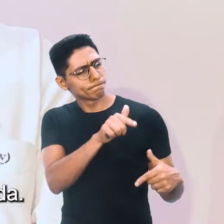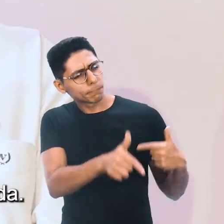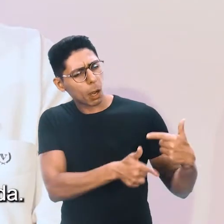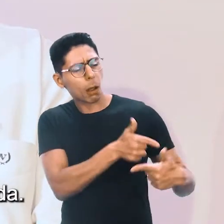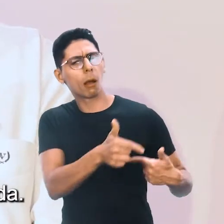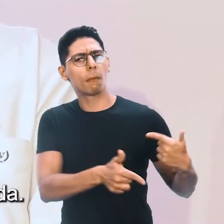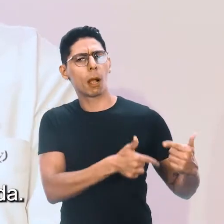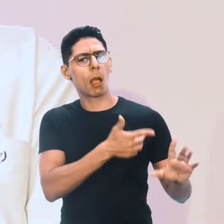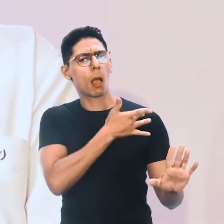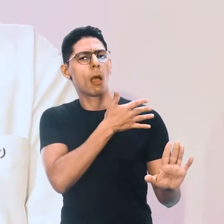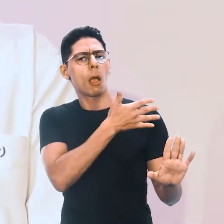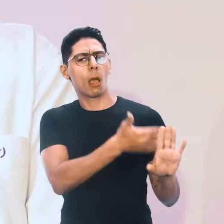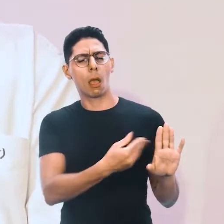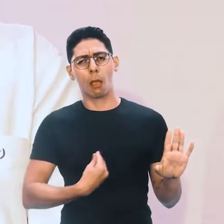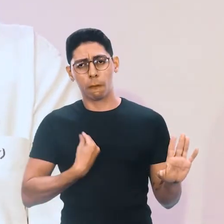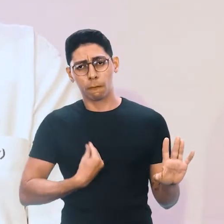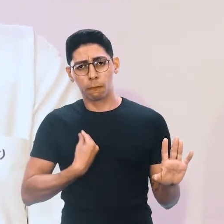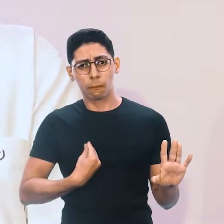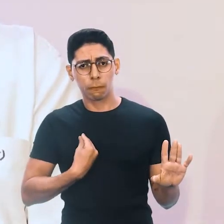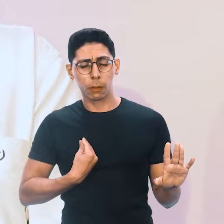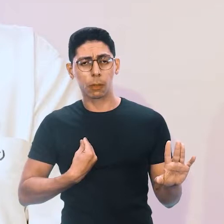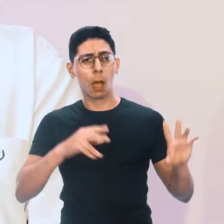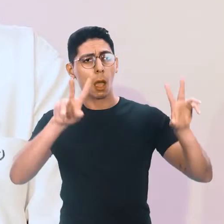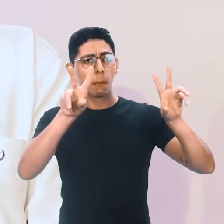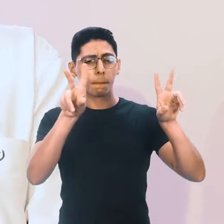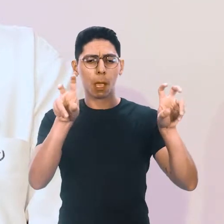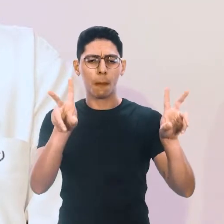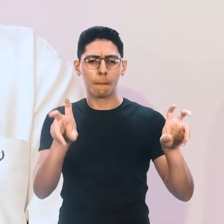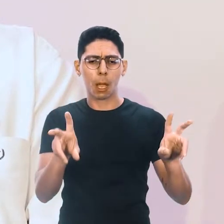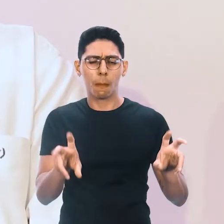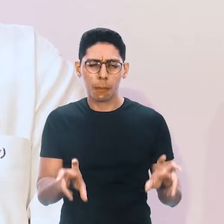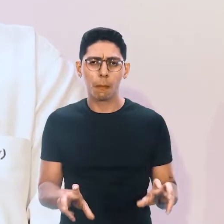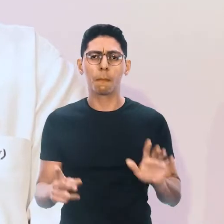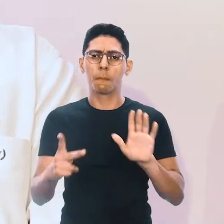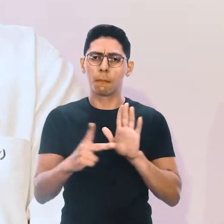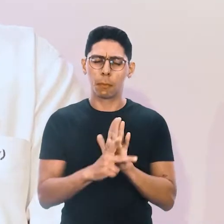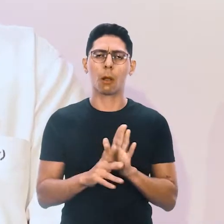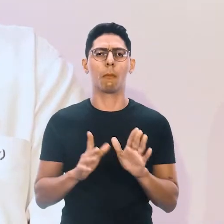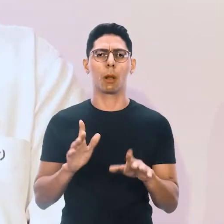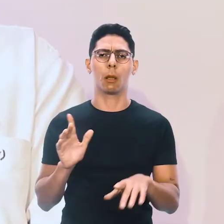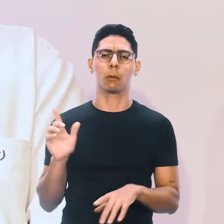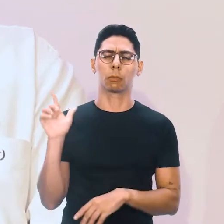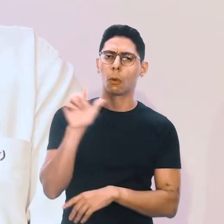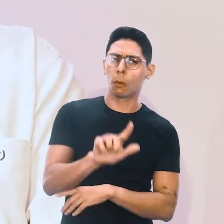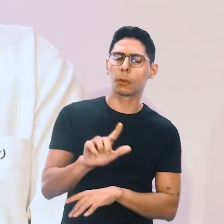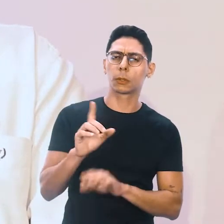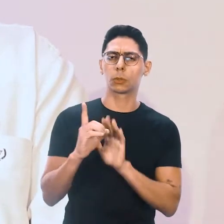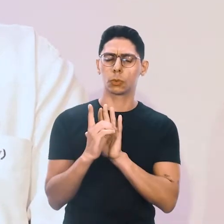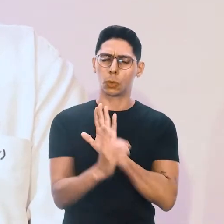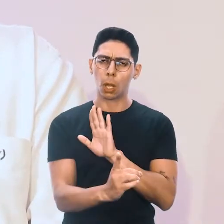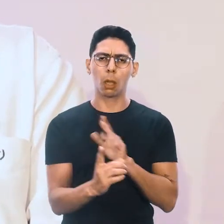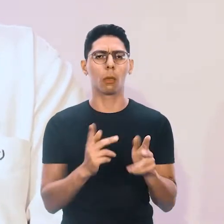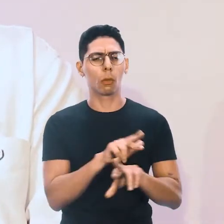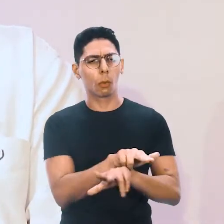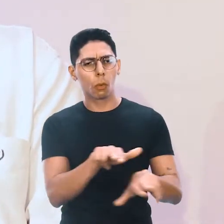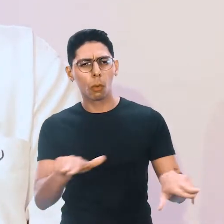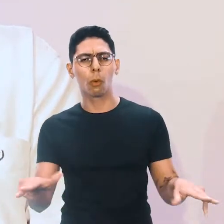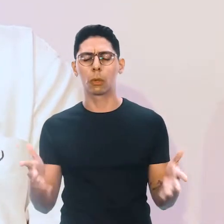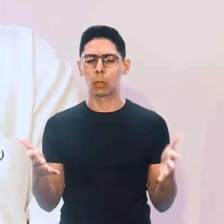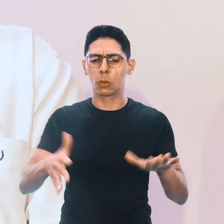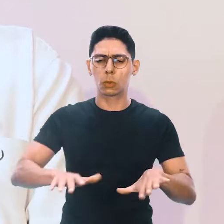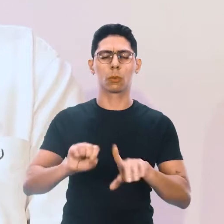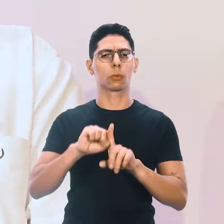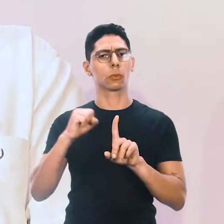serviço ao longo da vida, às causas referentes à conquista de direito, inclusão